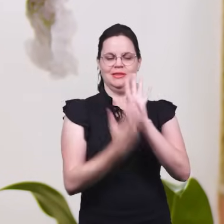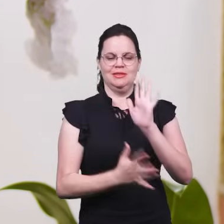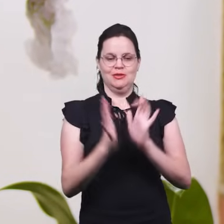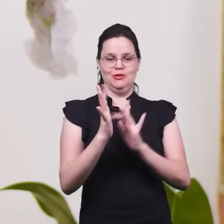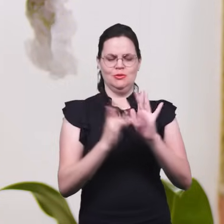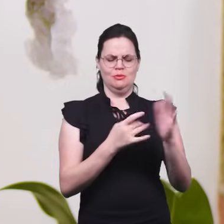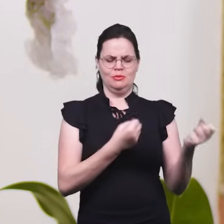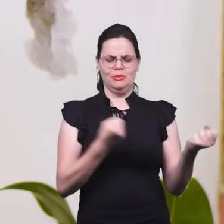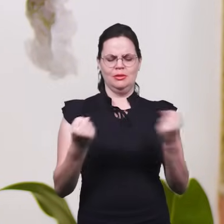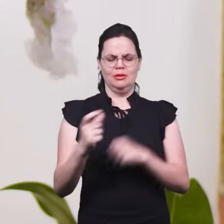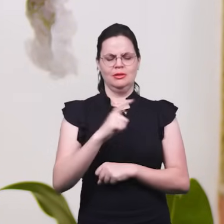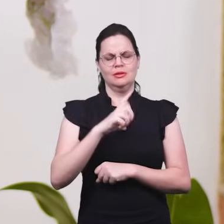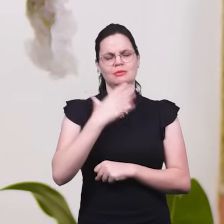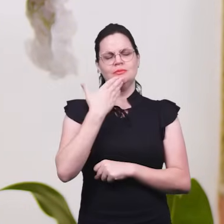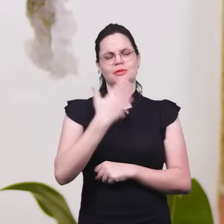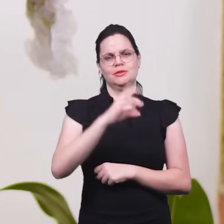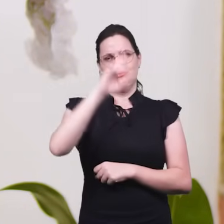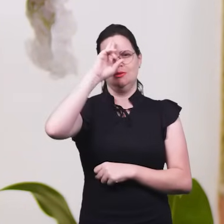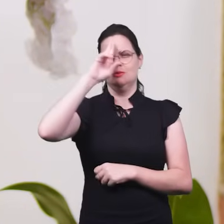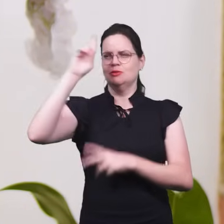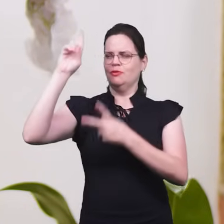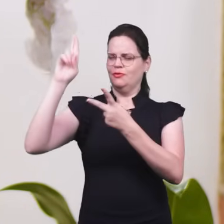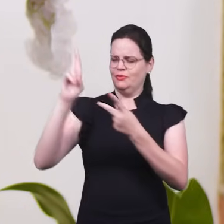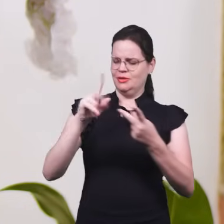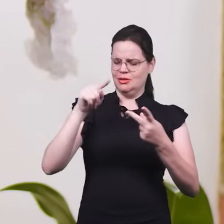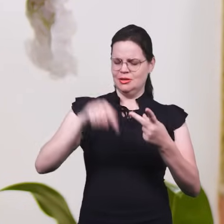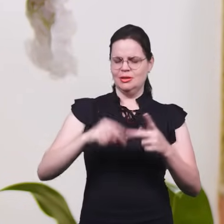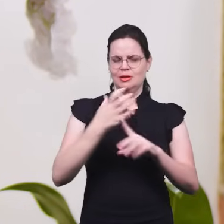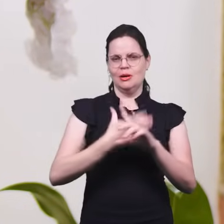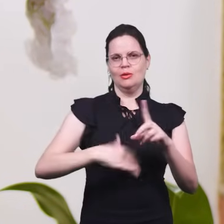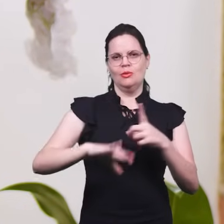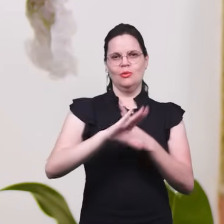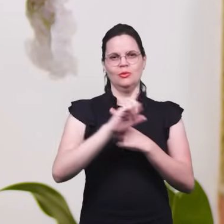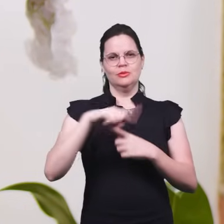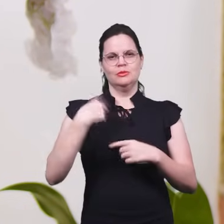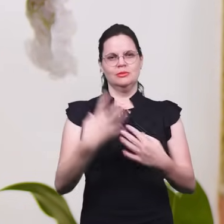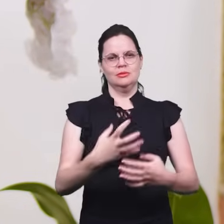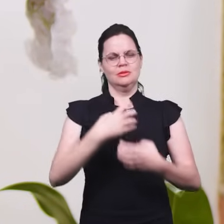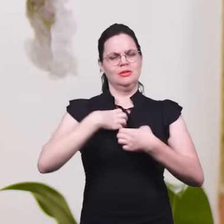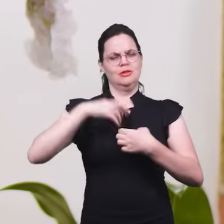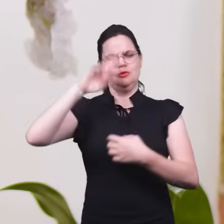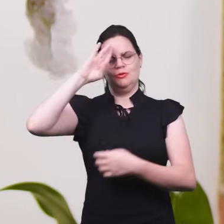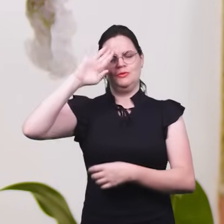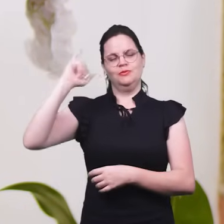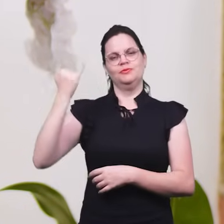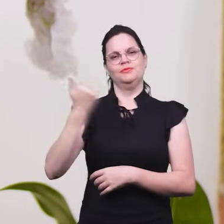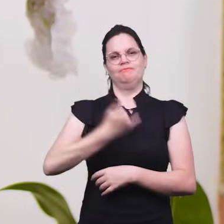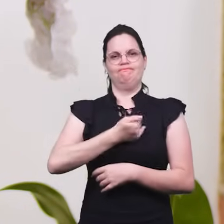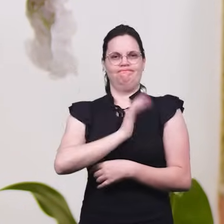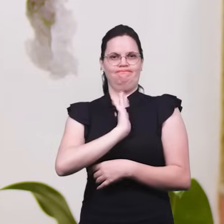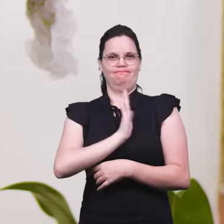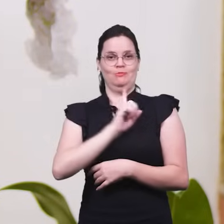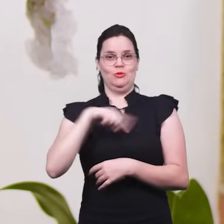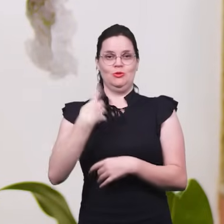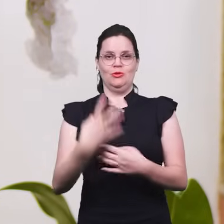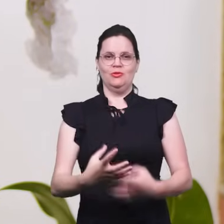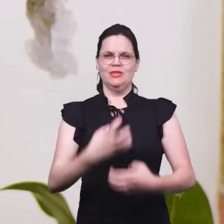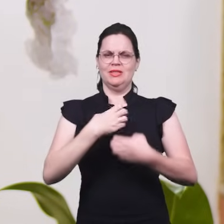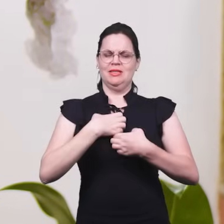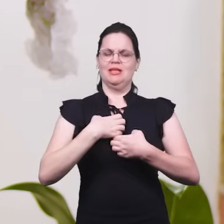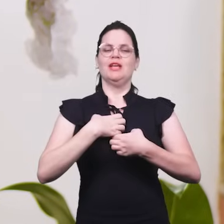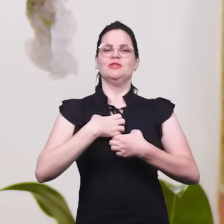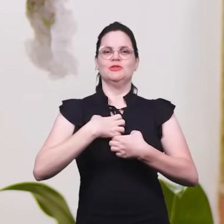Jesus. Pedimos ao Pai que se faça presente neste culto, que possa, Senhor, falar aos nossos corações, que possamos sentir